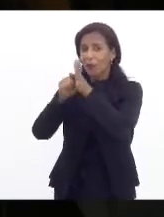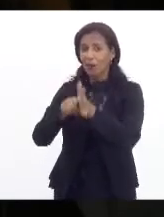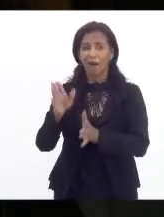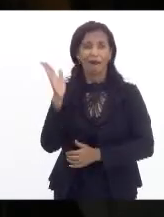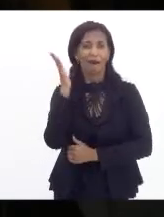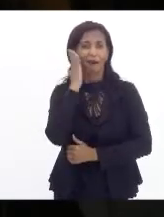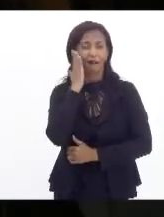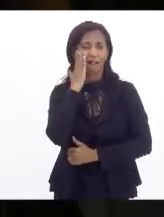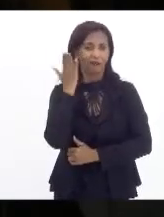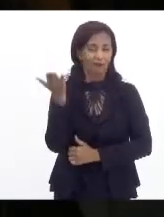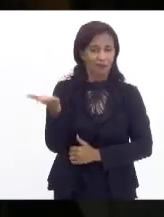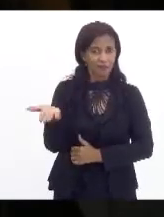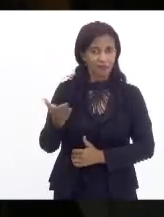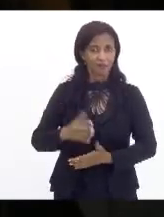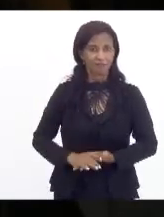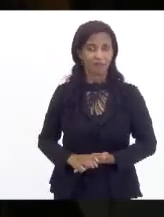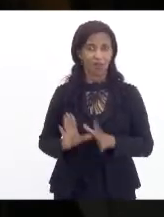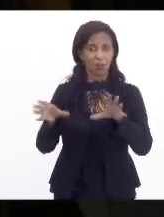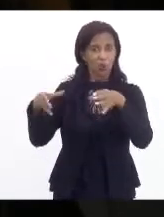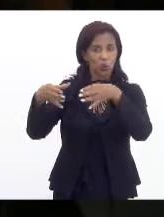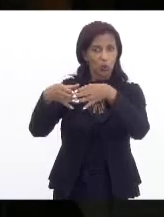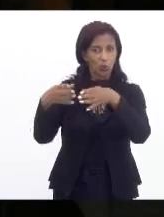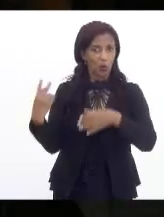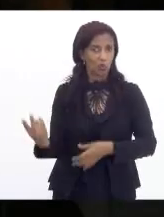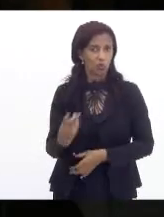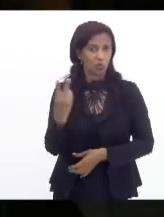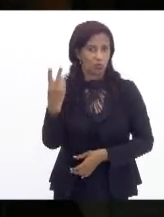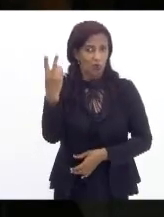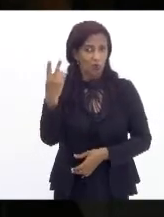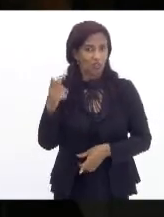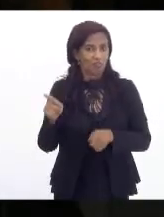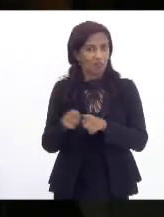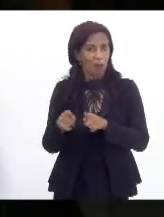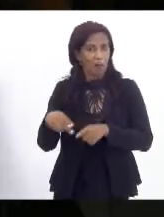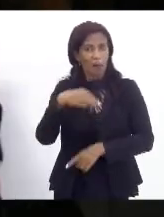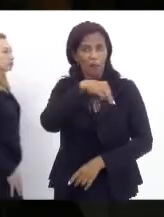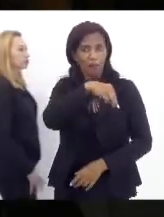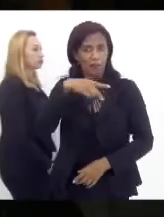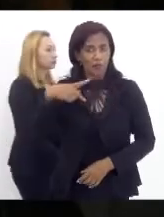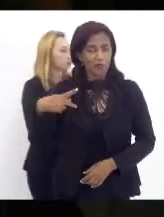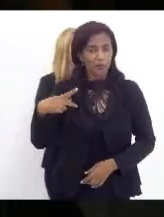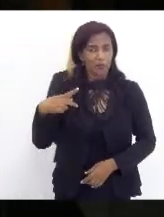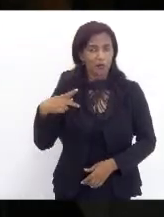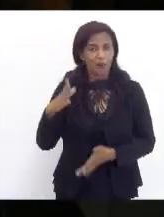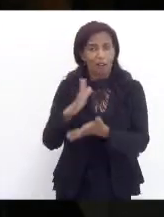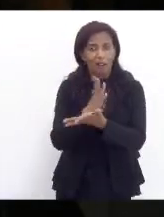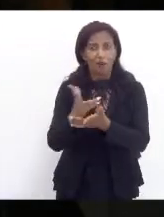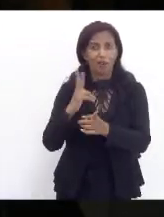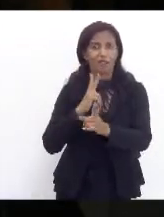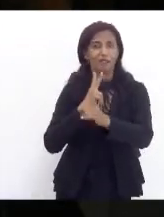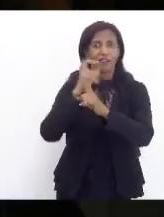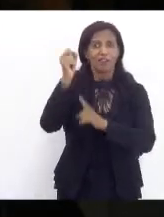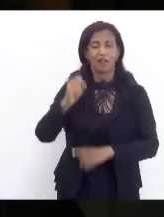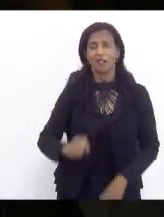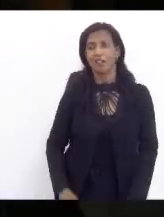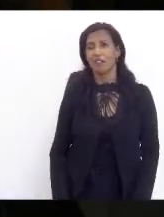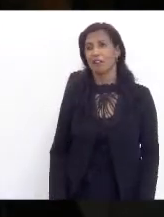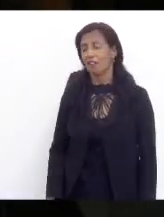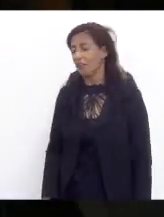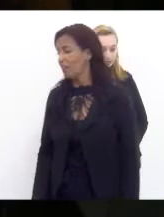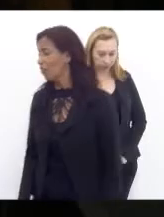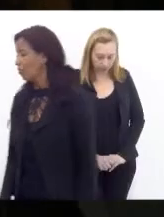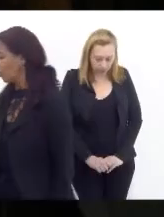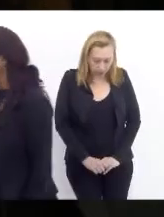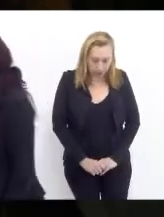é a Comissão dos Valores Mobiliários e o próprio Ministério Público. Alguém ganhou muito dinheiro com isso, alguns